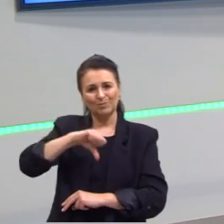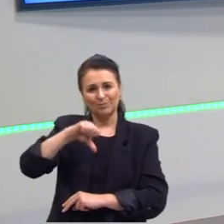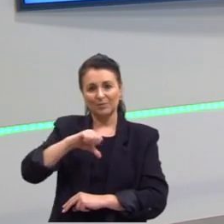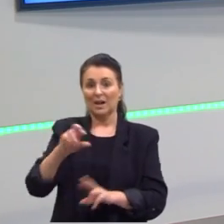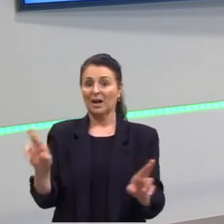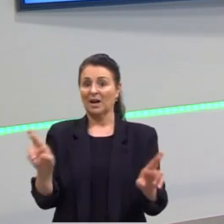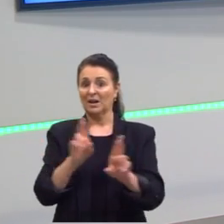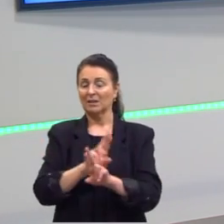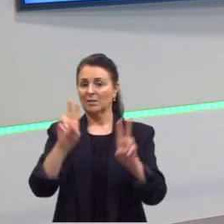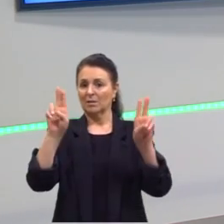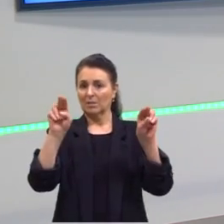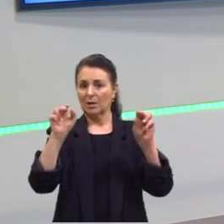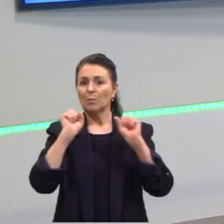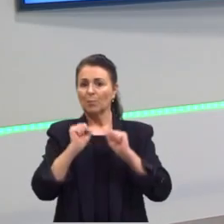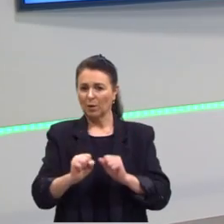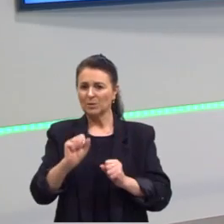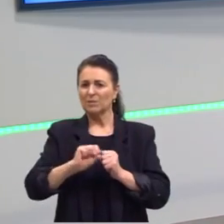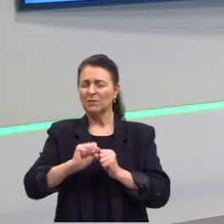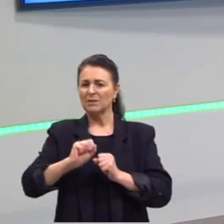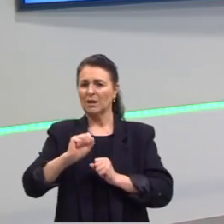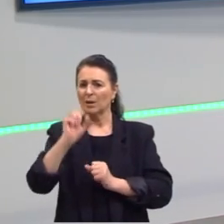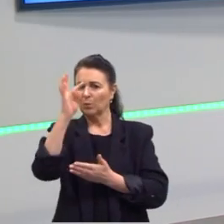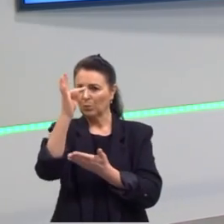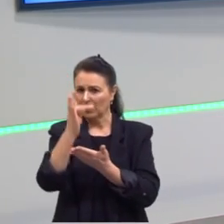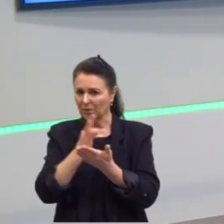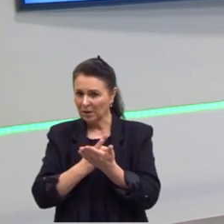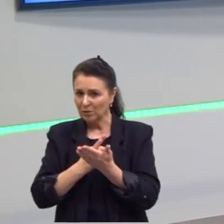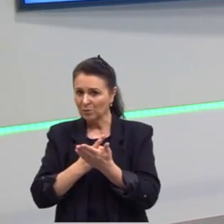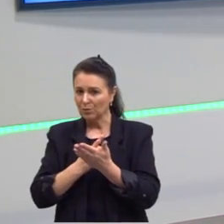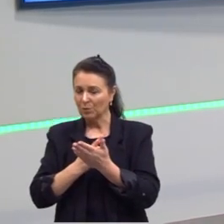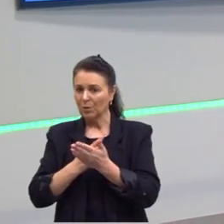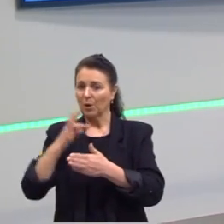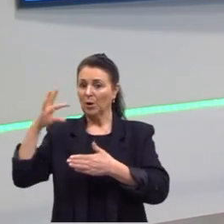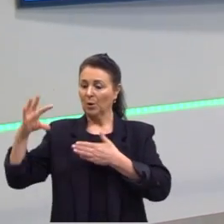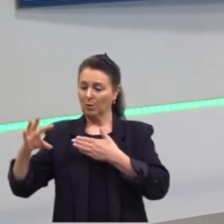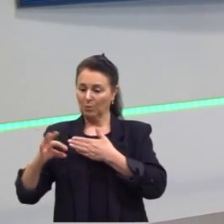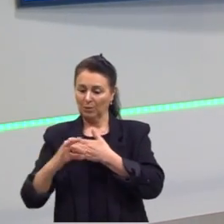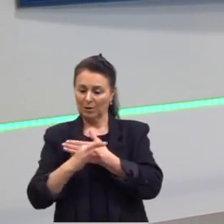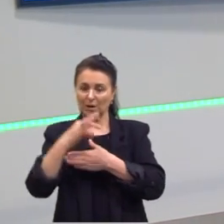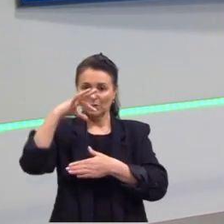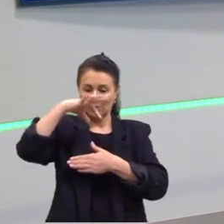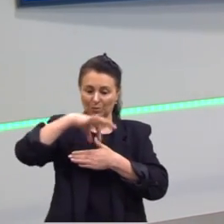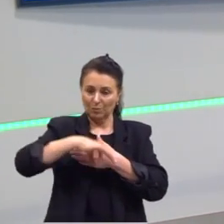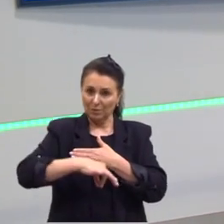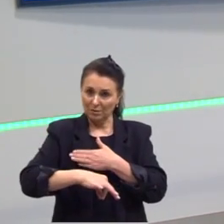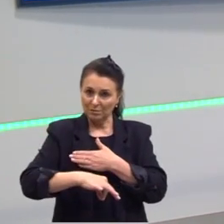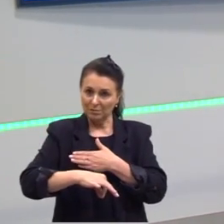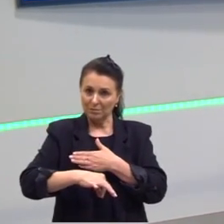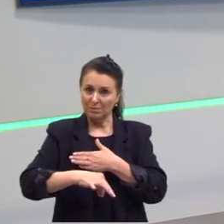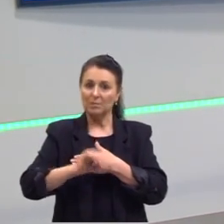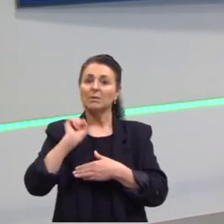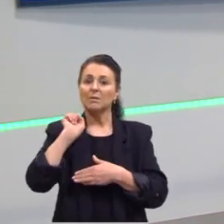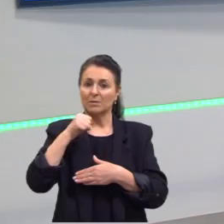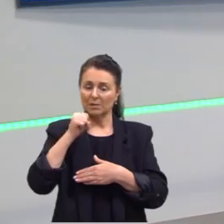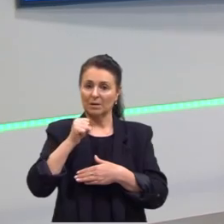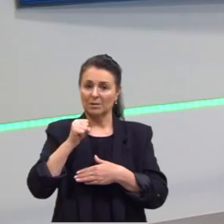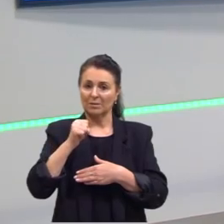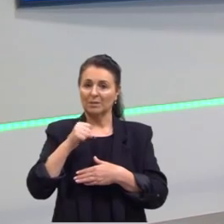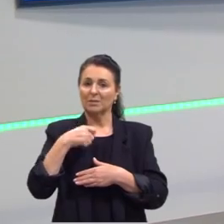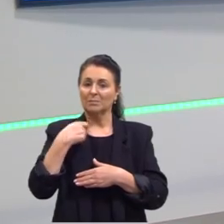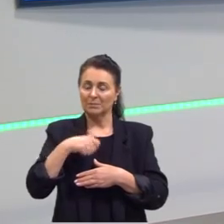é possível construir um texto coerente e coeso sim para isso a gente precisa usar e as nossas